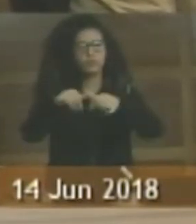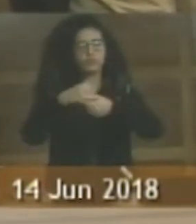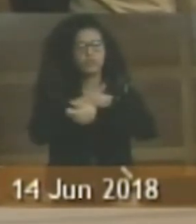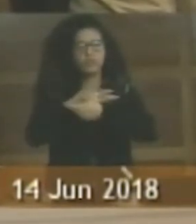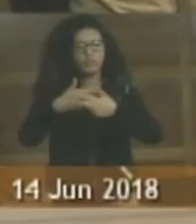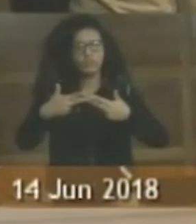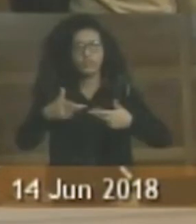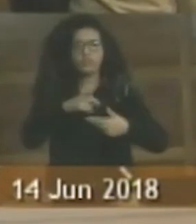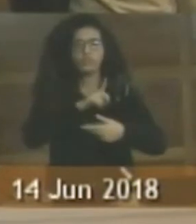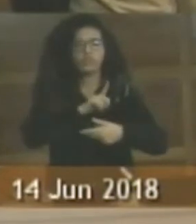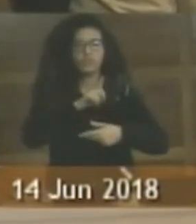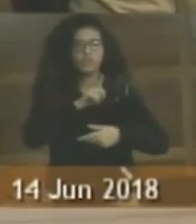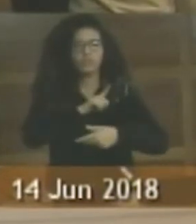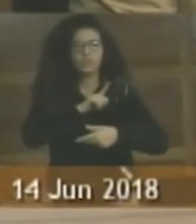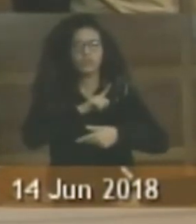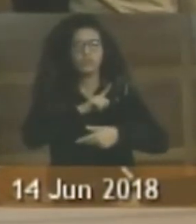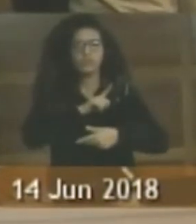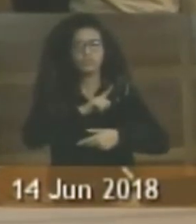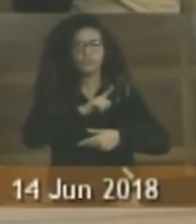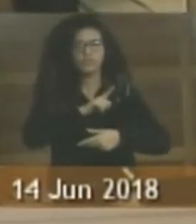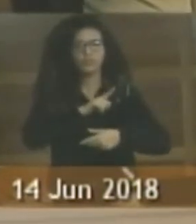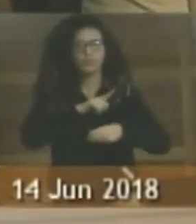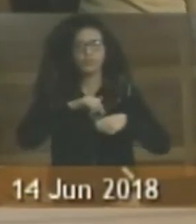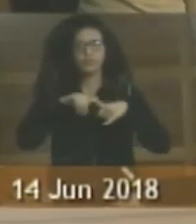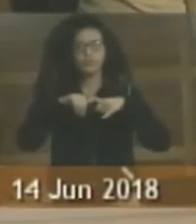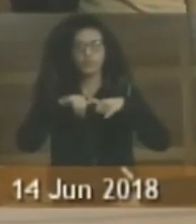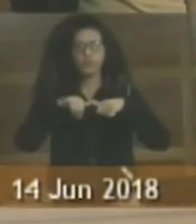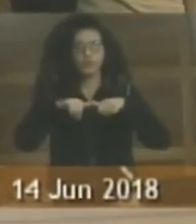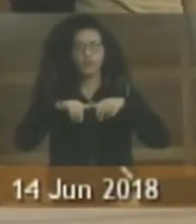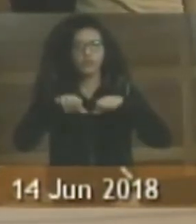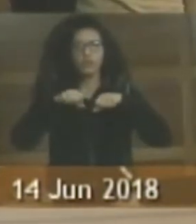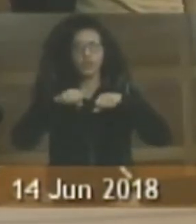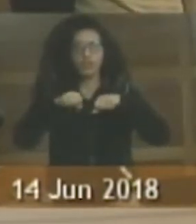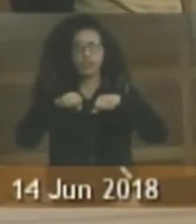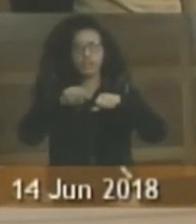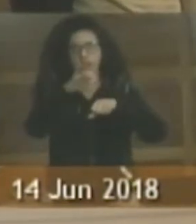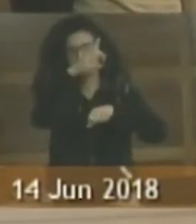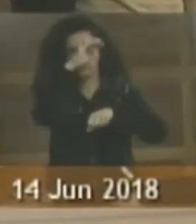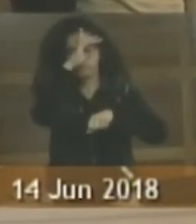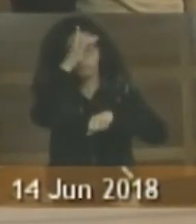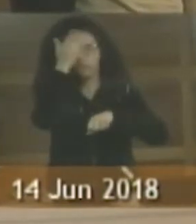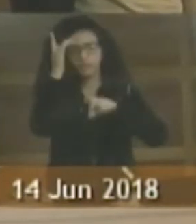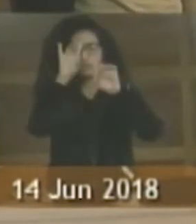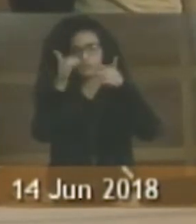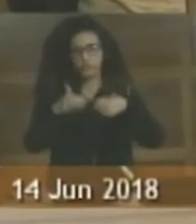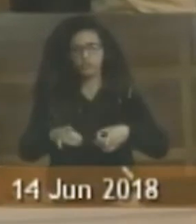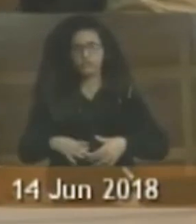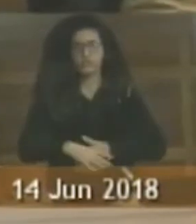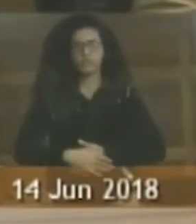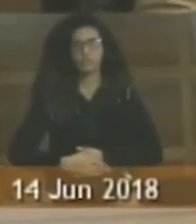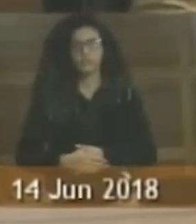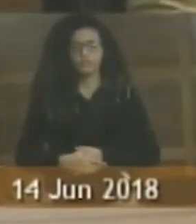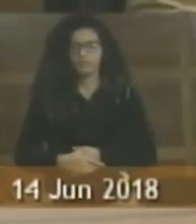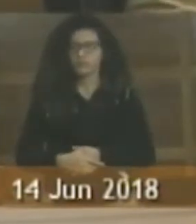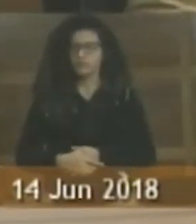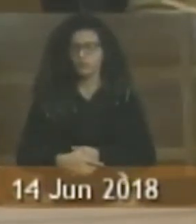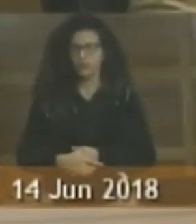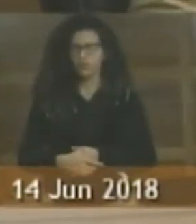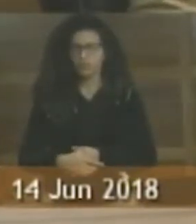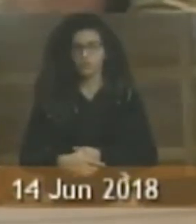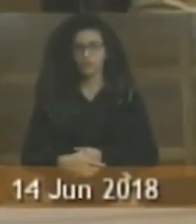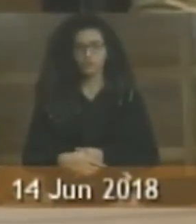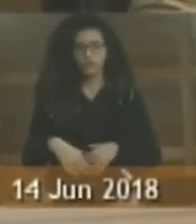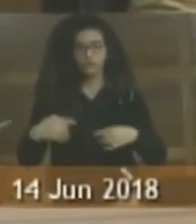âmbito de Angra dos Reis de possuírem carrinhos de compras adaptados a pessoas com deficiência.